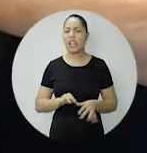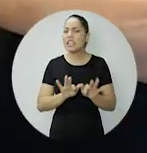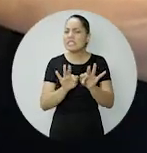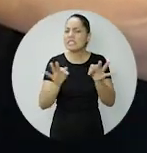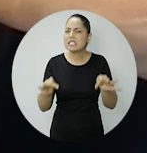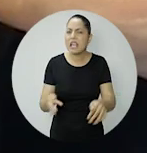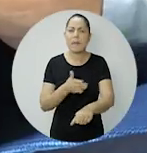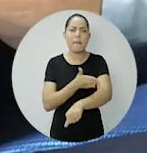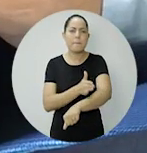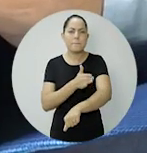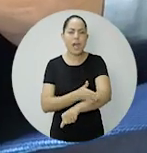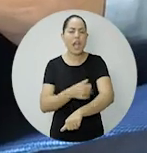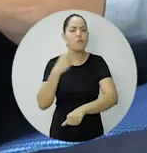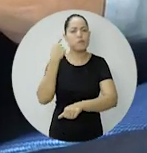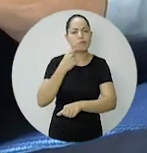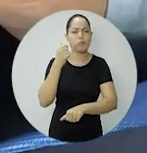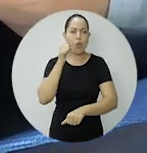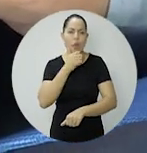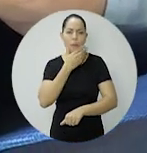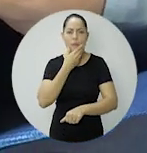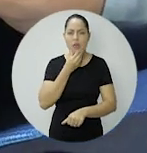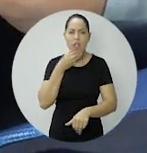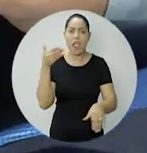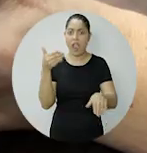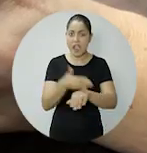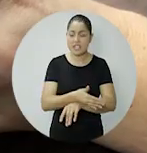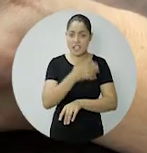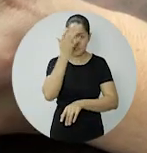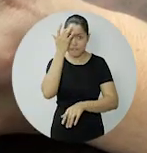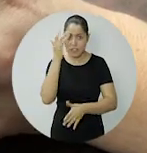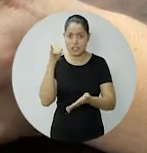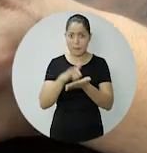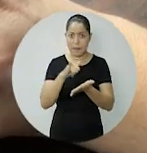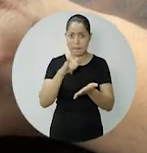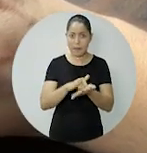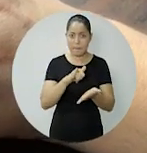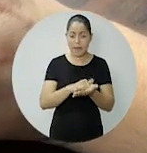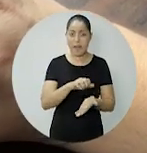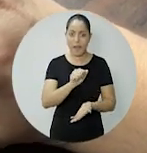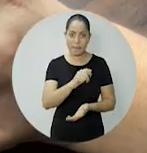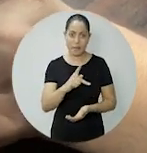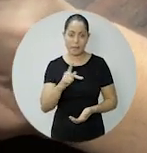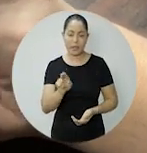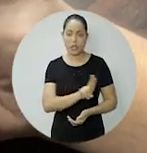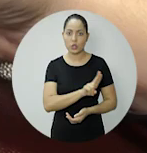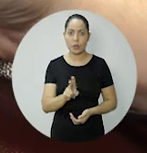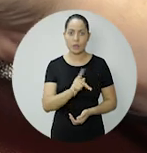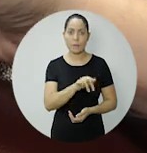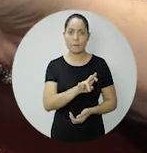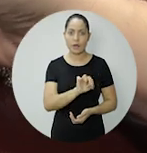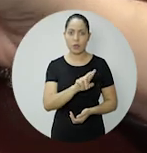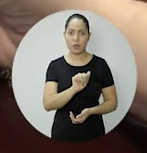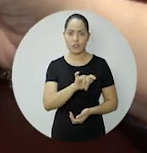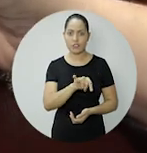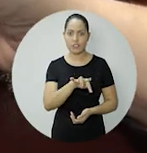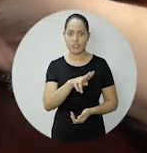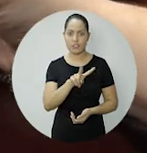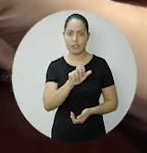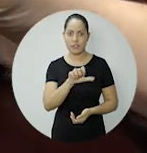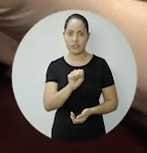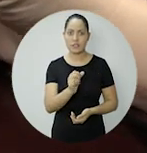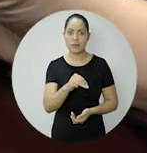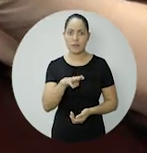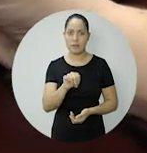De maneira simples e prática, os advogados e advogadas têm acesso ao aplicativo Prerrogativas Mobile. A proposta é ter um